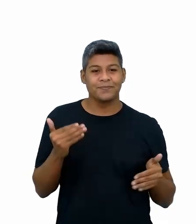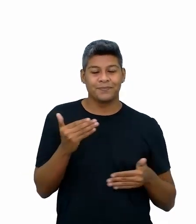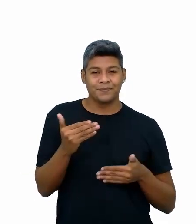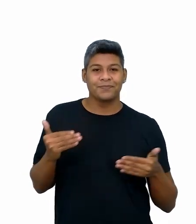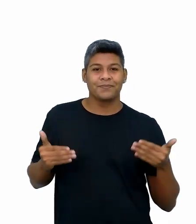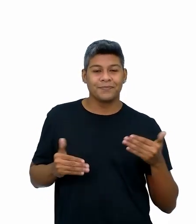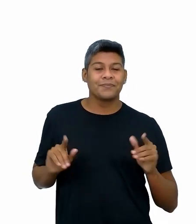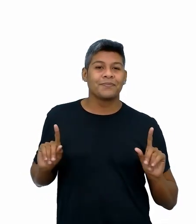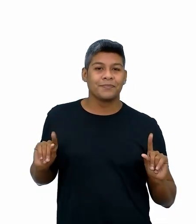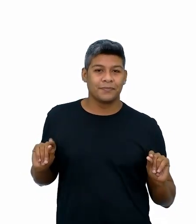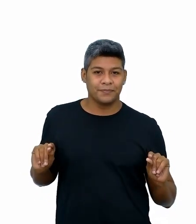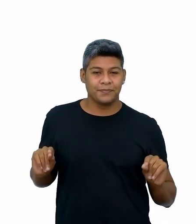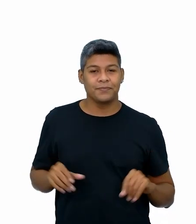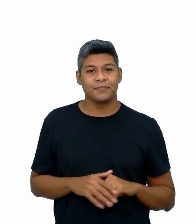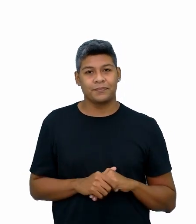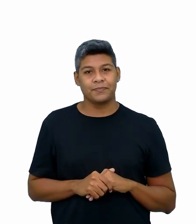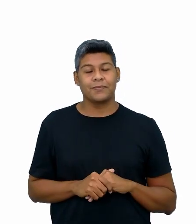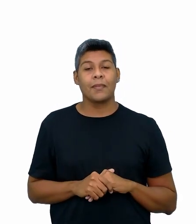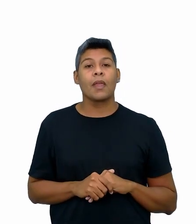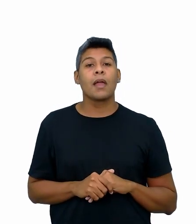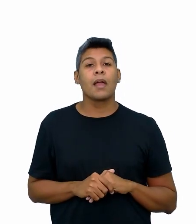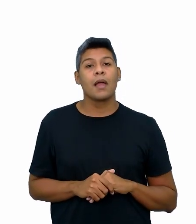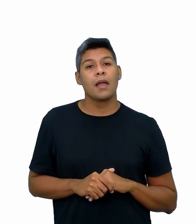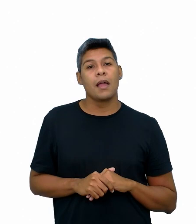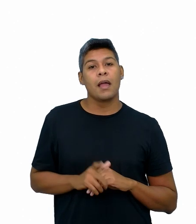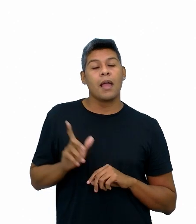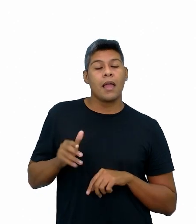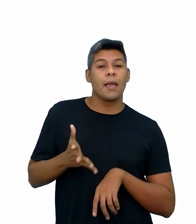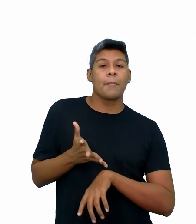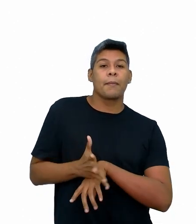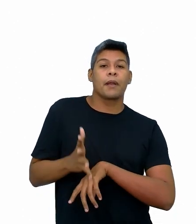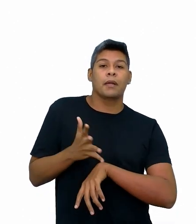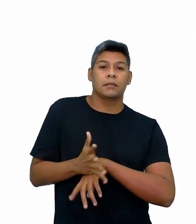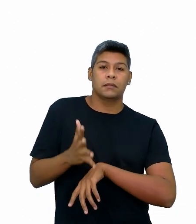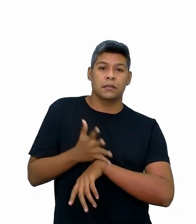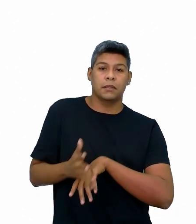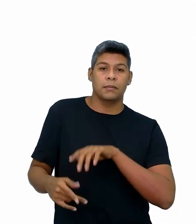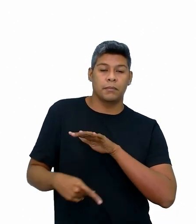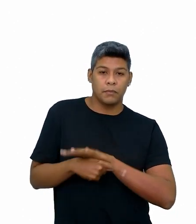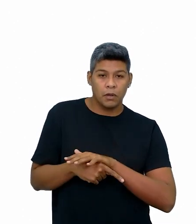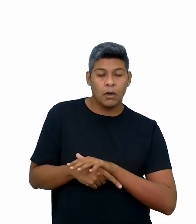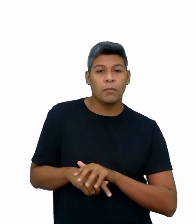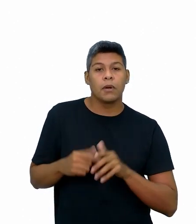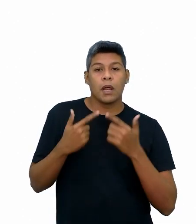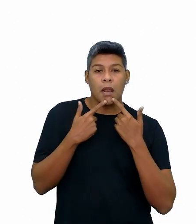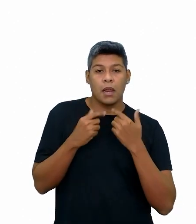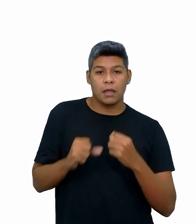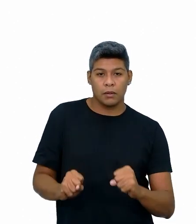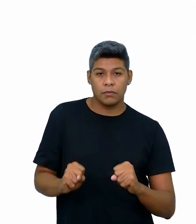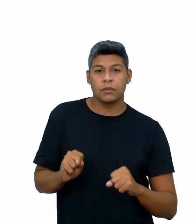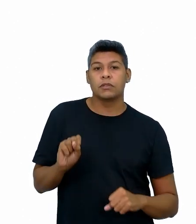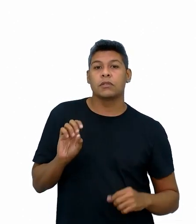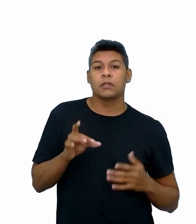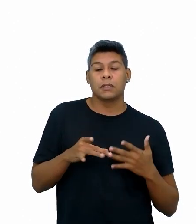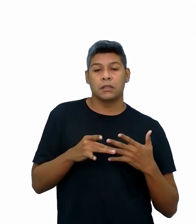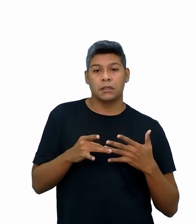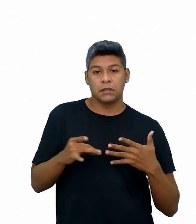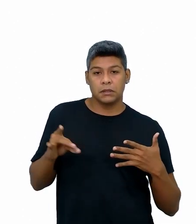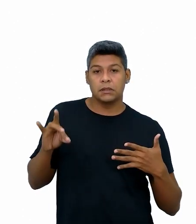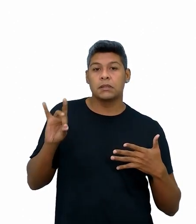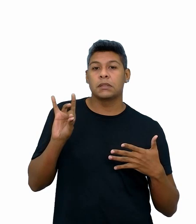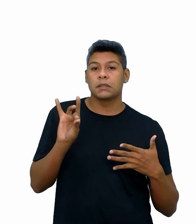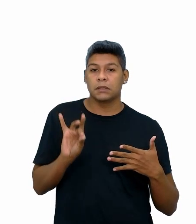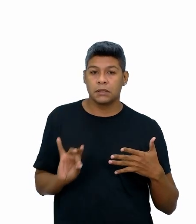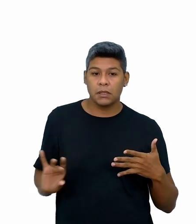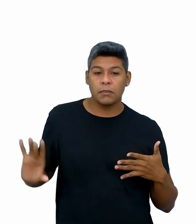então, essa questão aí da prática de análise linguística e semiótica. Como que a gente pode ver isso,